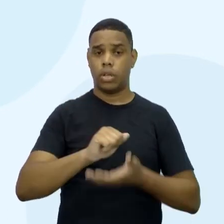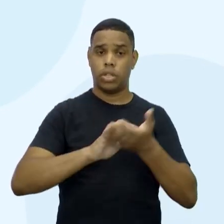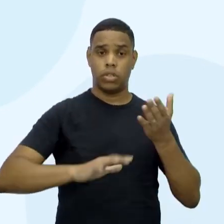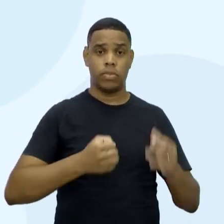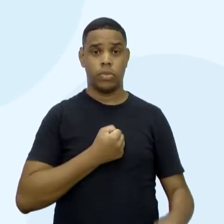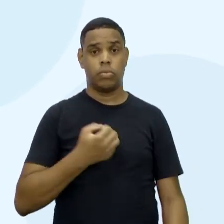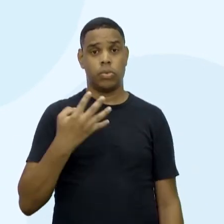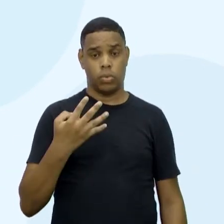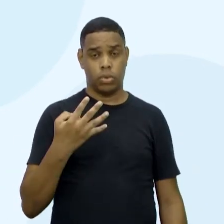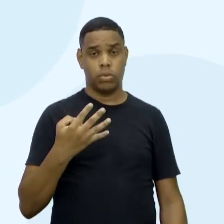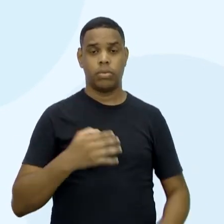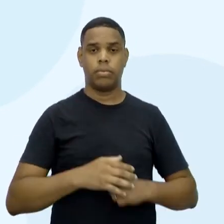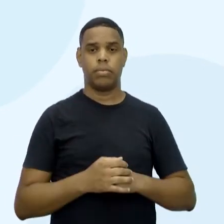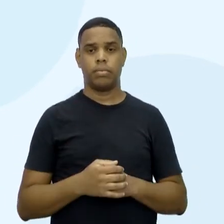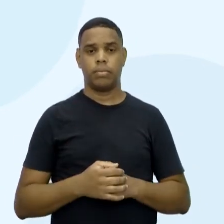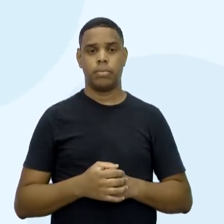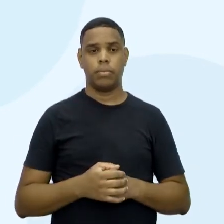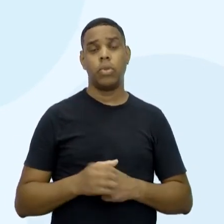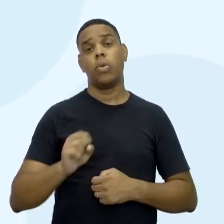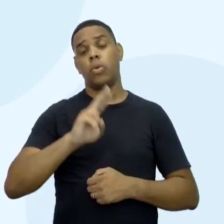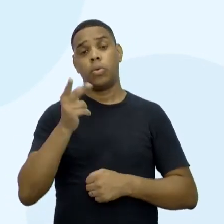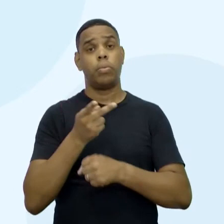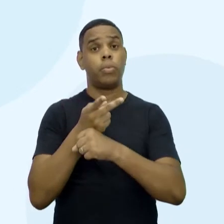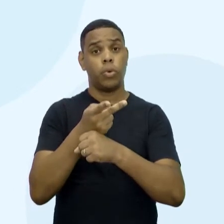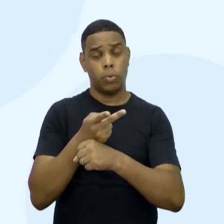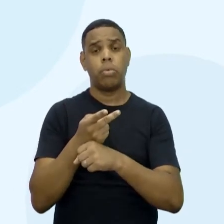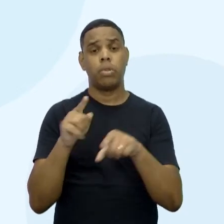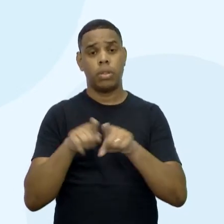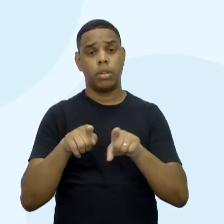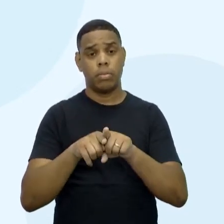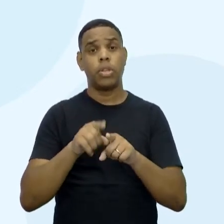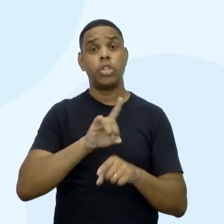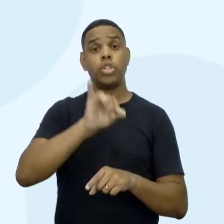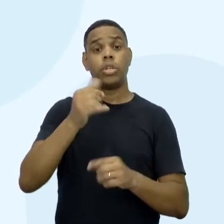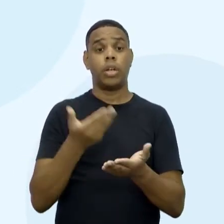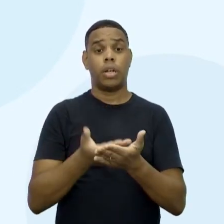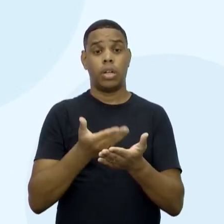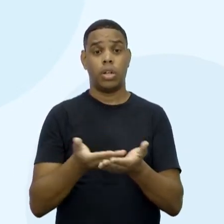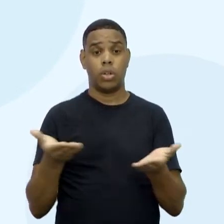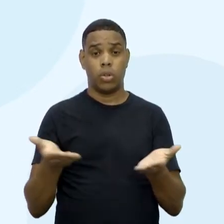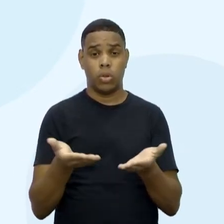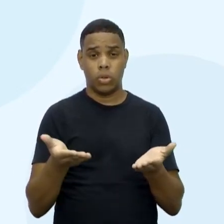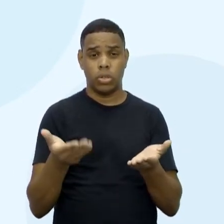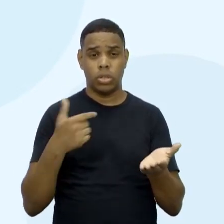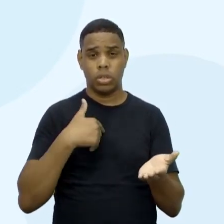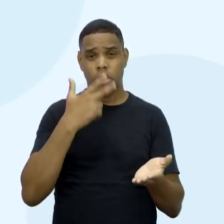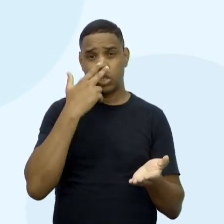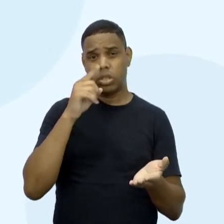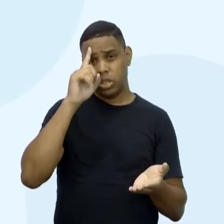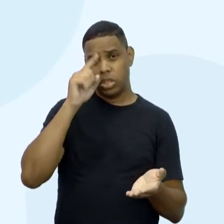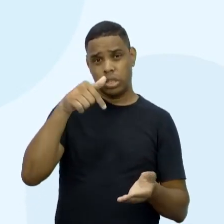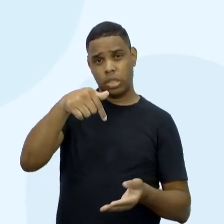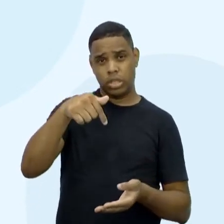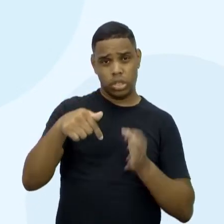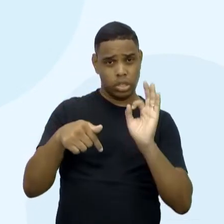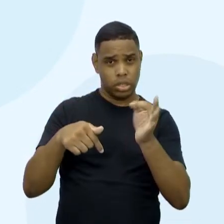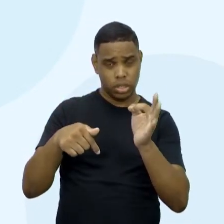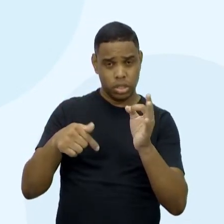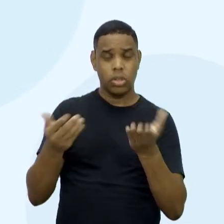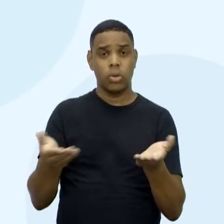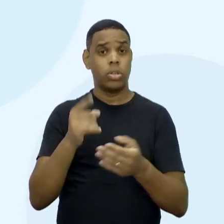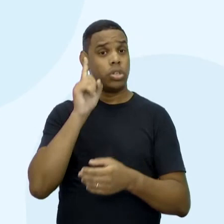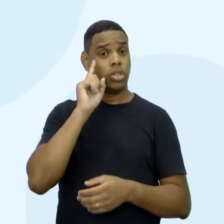4, sistematização. Ou pode buscar pela data da aula. Hoje, se eu não me engano, é dia 7, é isso mesmo?